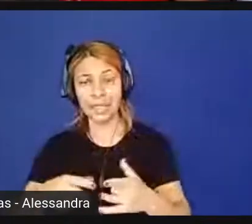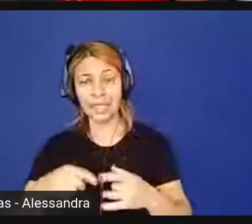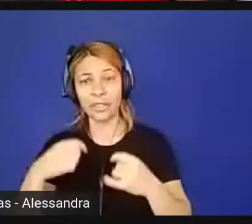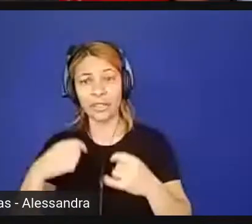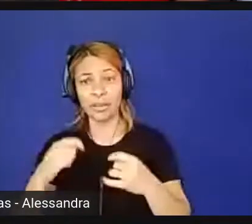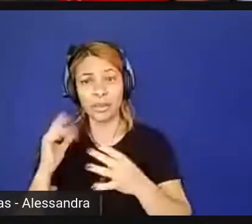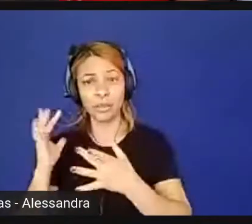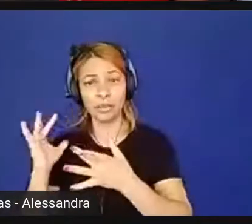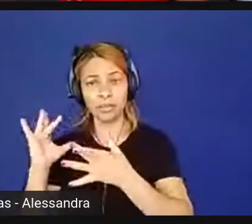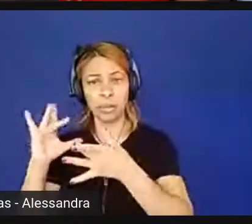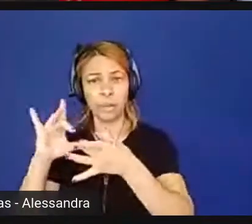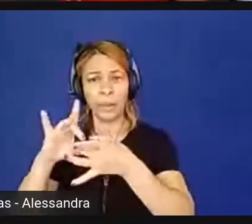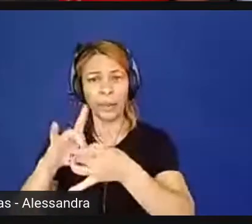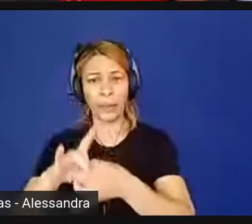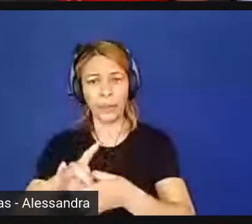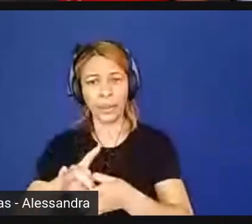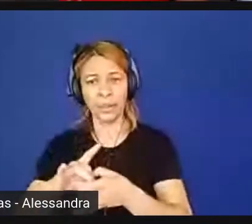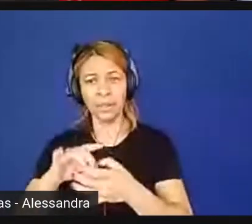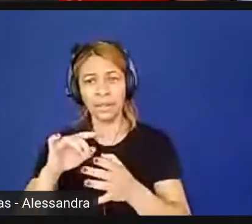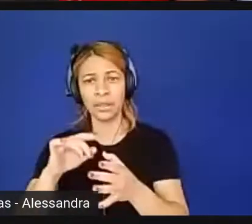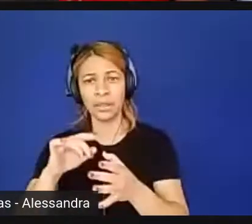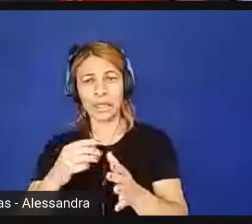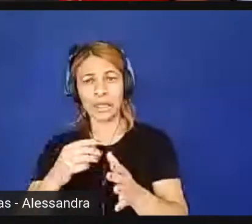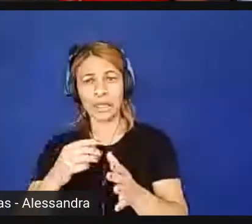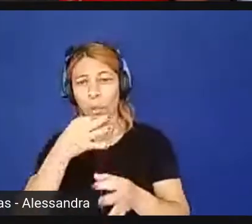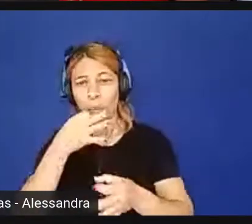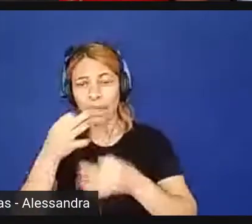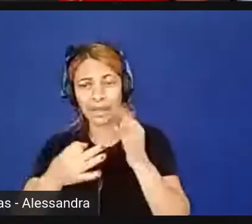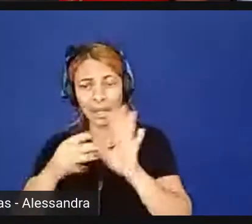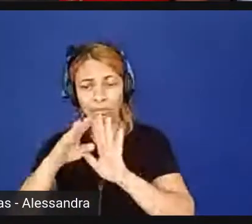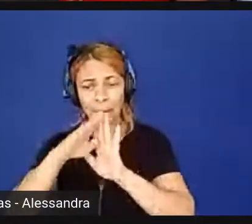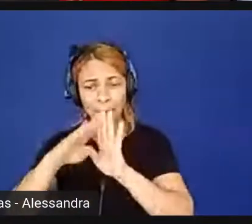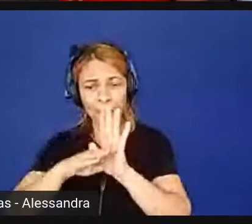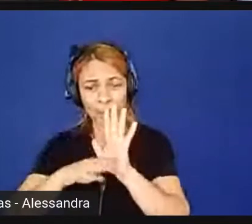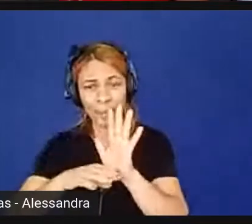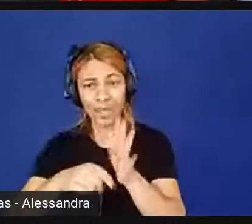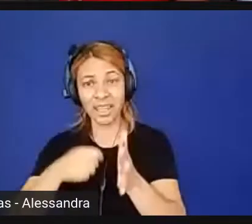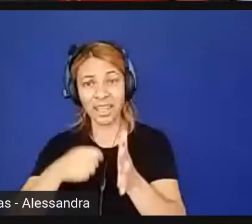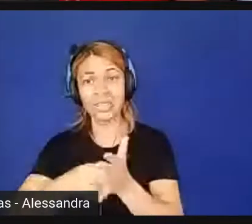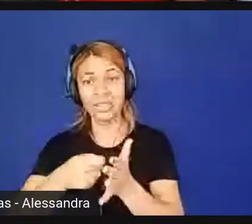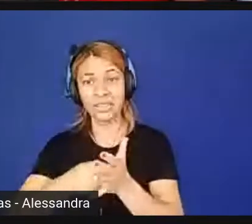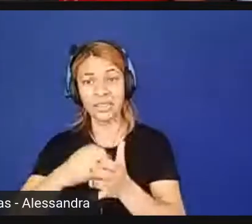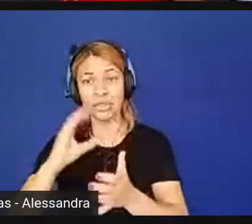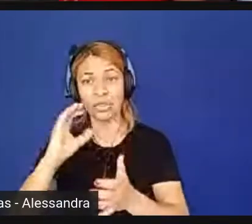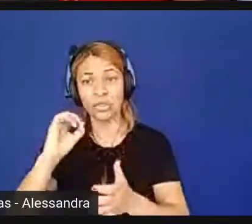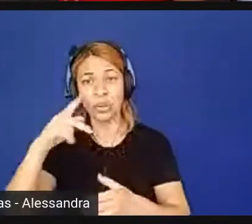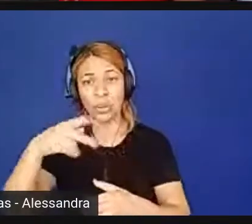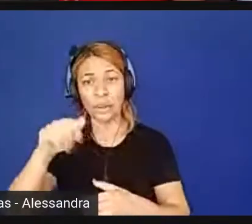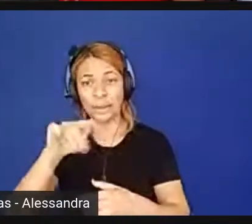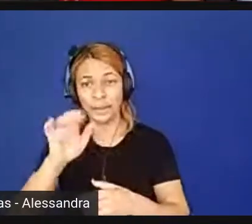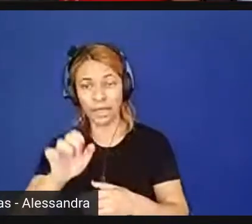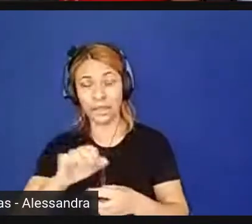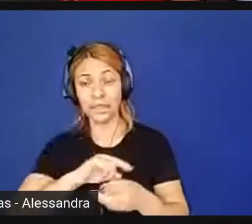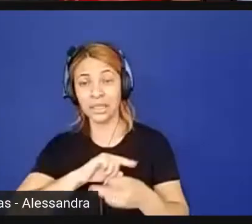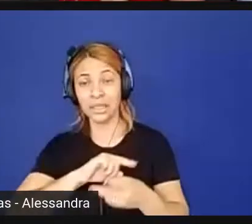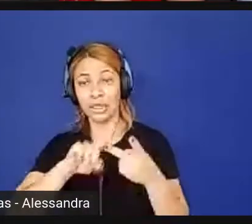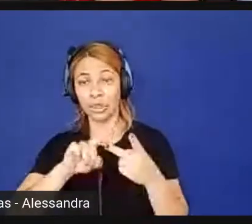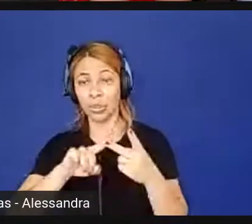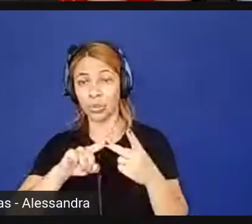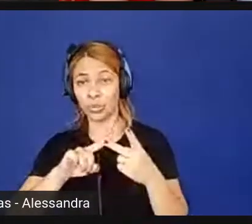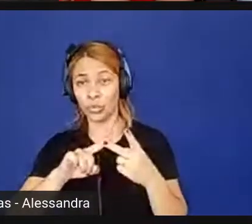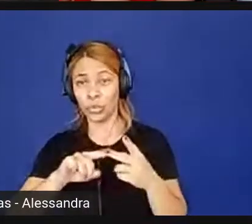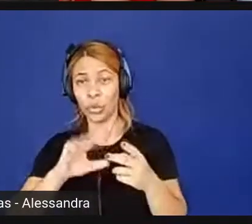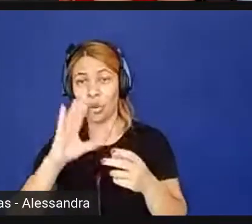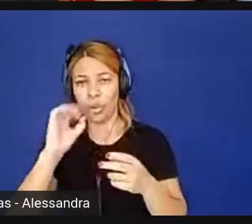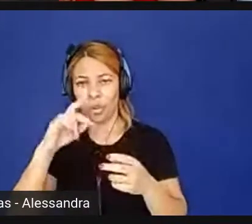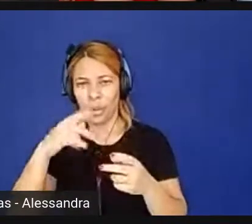você adotar critérios de justificação de maneira contemporânea é uma exigência de compliance. Segundo lugar, o compliance, como ele